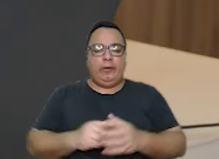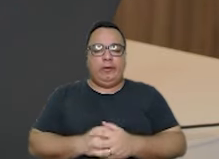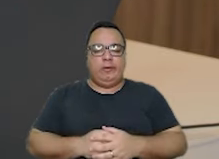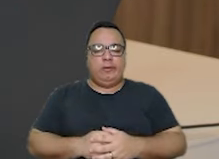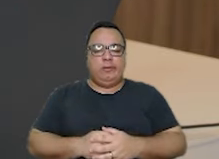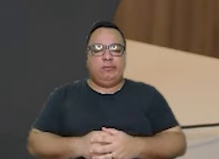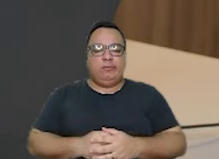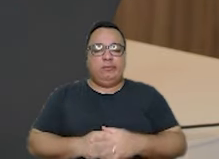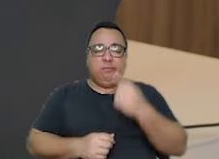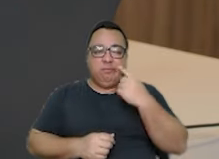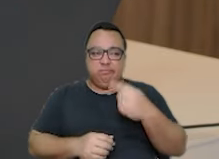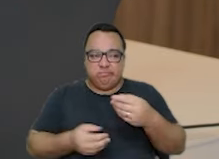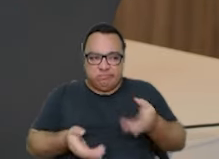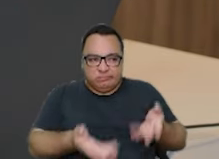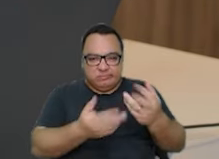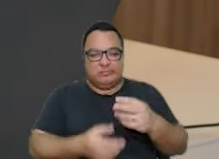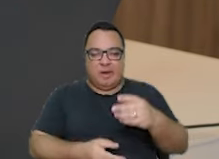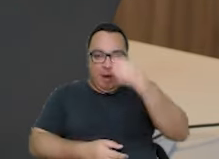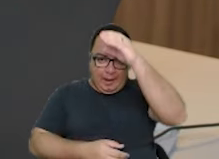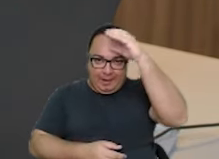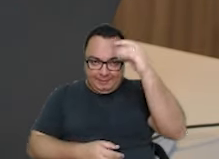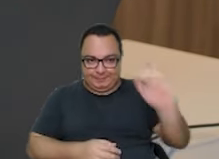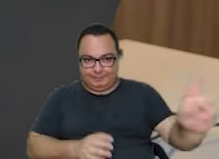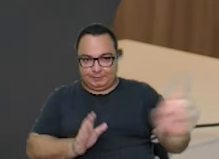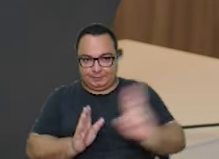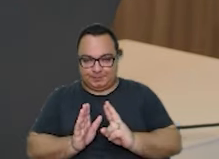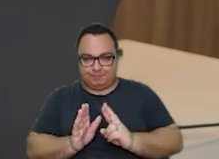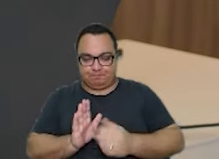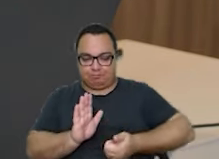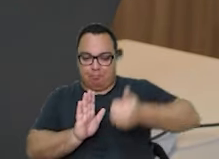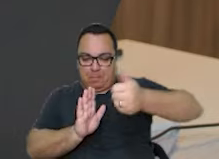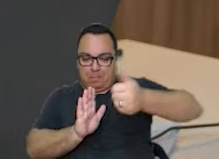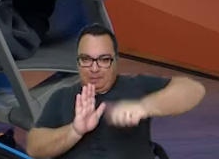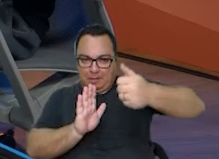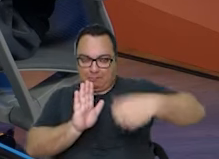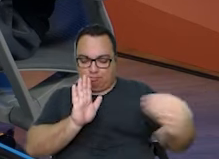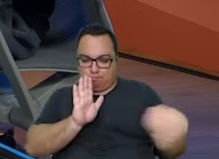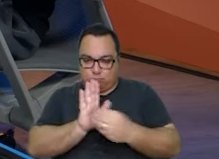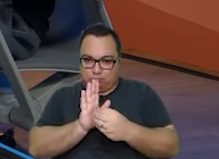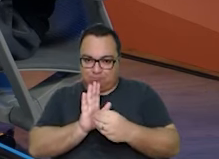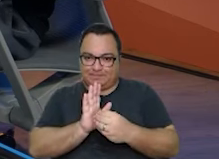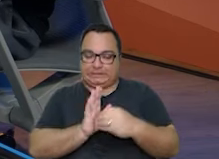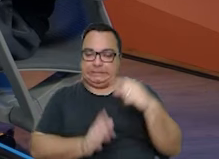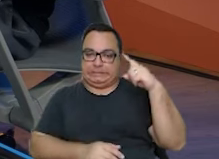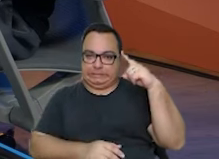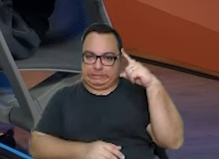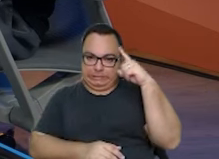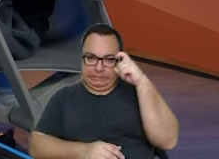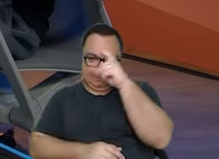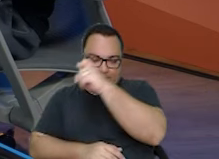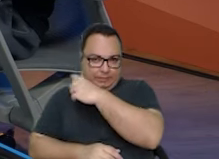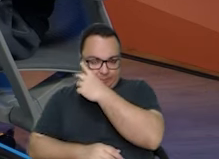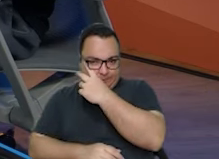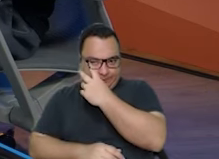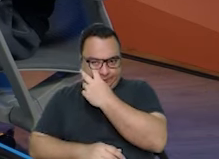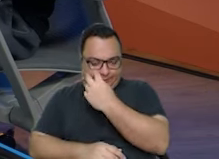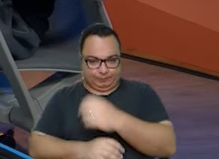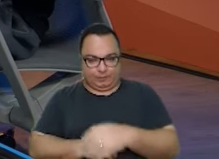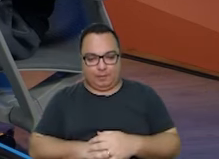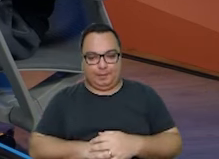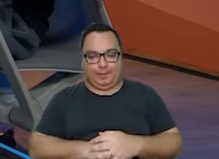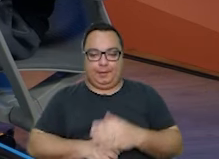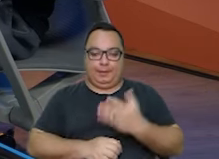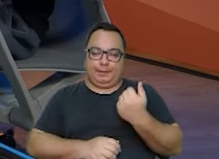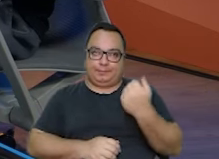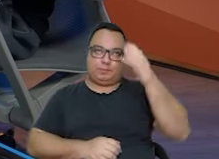com que o cliente responda uma avaliação é uma dificuldade né a gente como consumidor a gente sabe